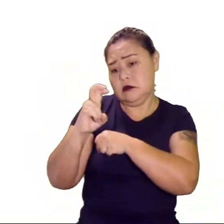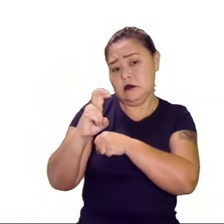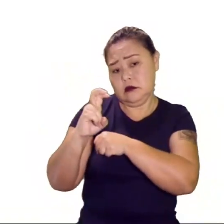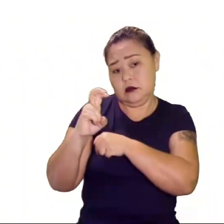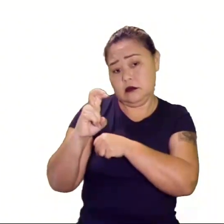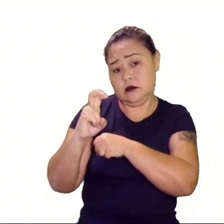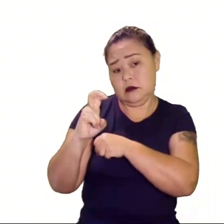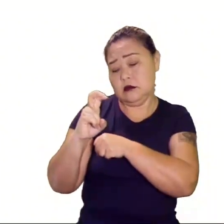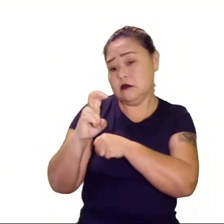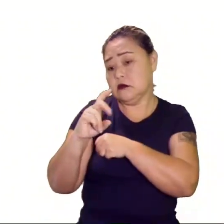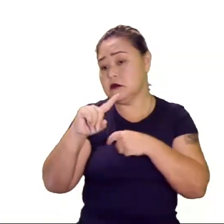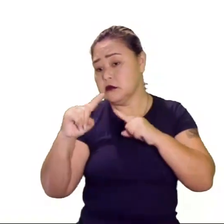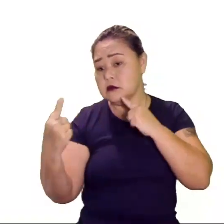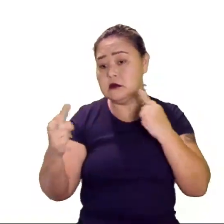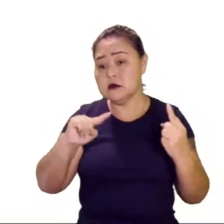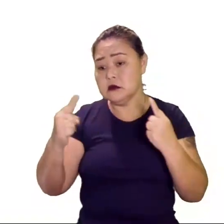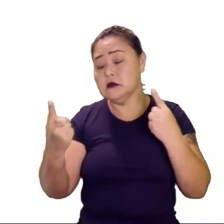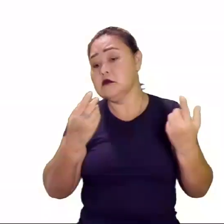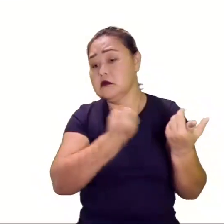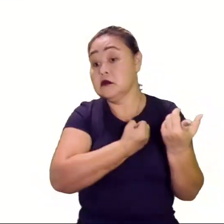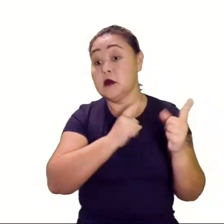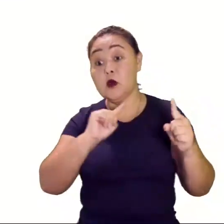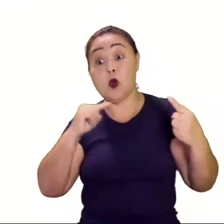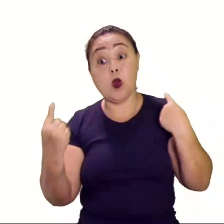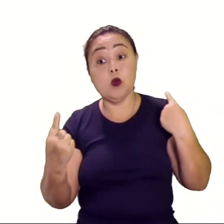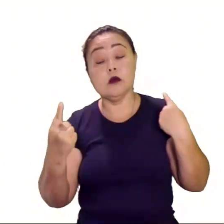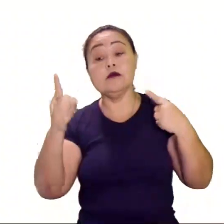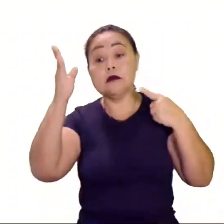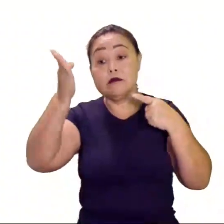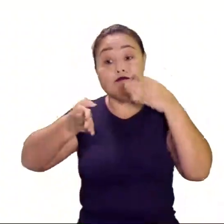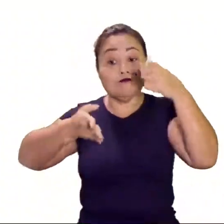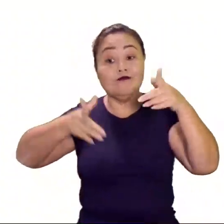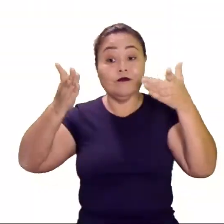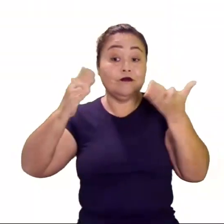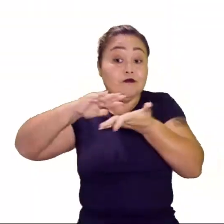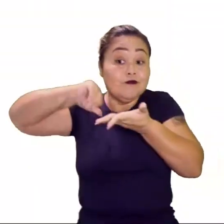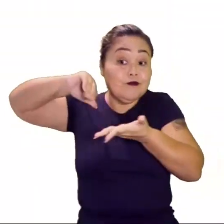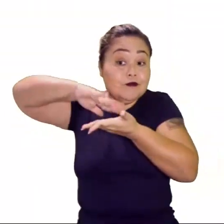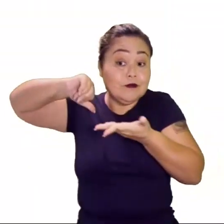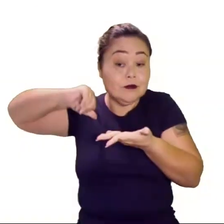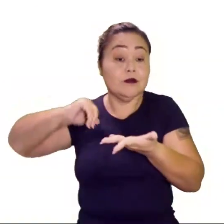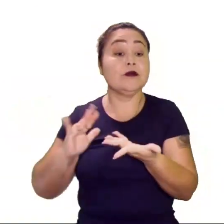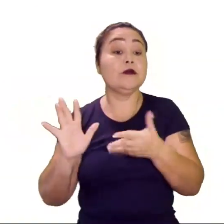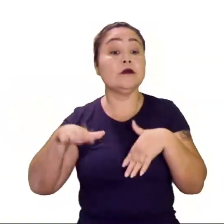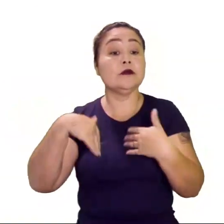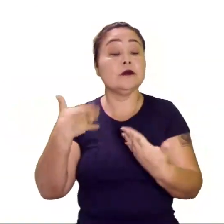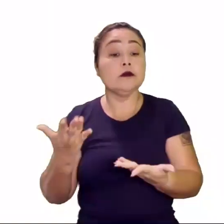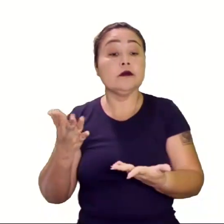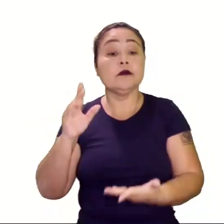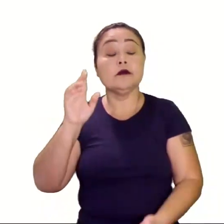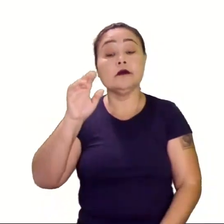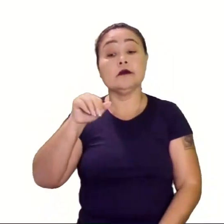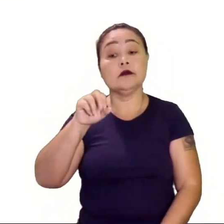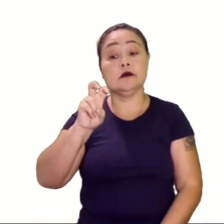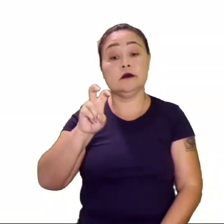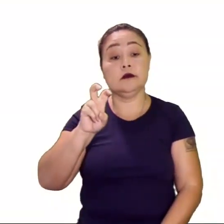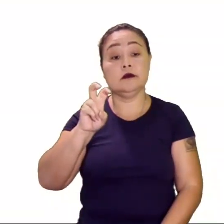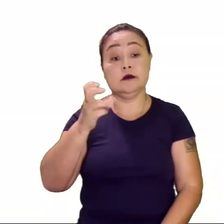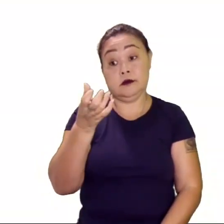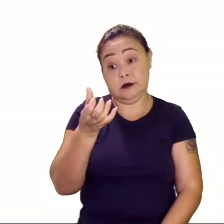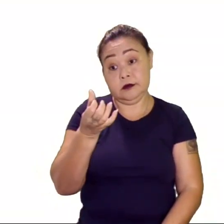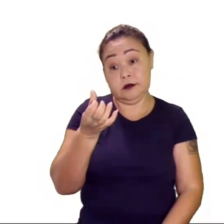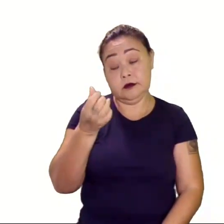5... temos números iguais em lados opostos, vai simplificar, né? Isso. Isso mesmo. Então, eu vou ficar apenas com... Você